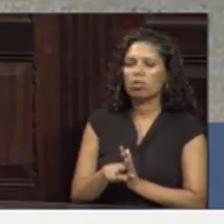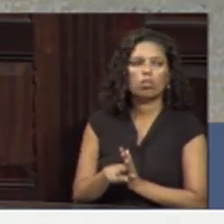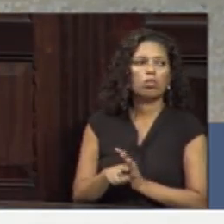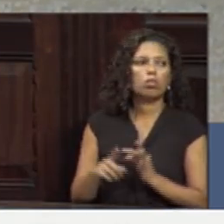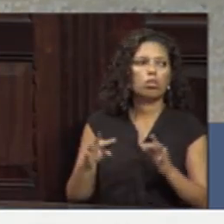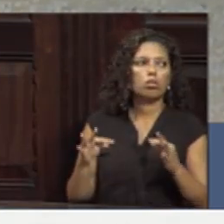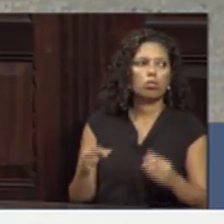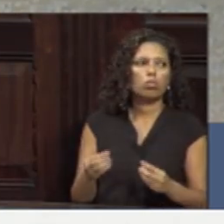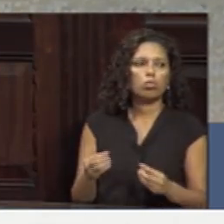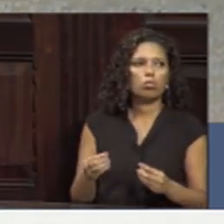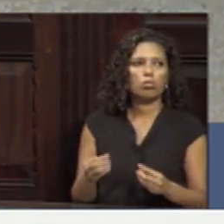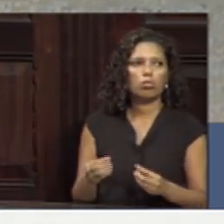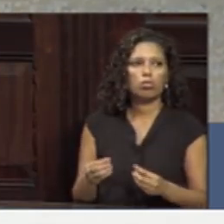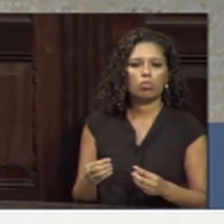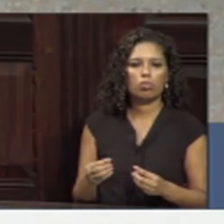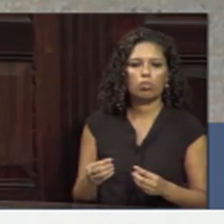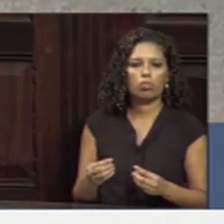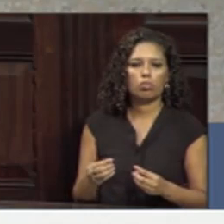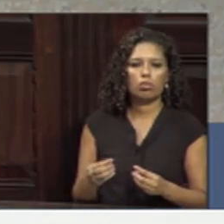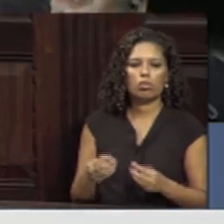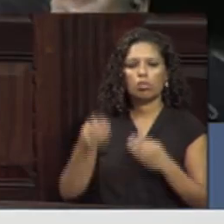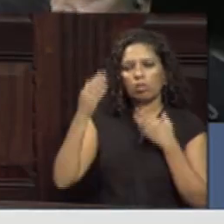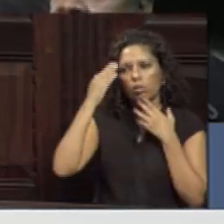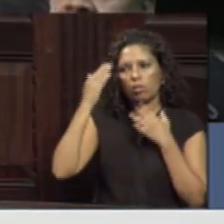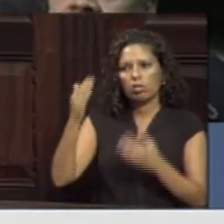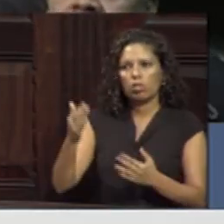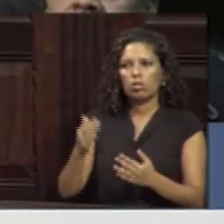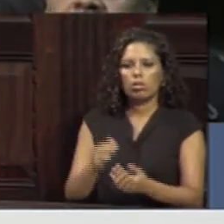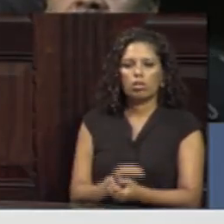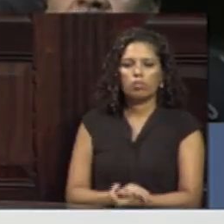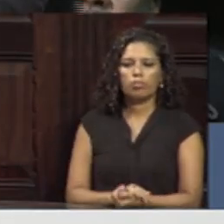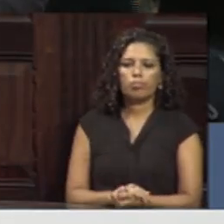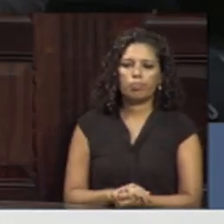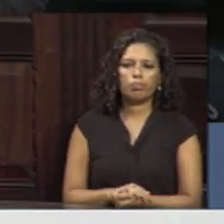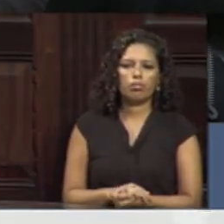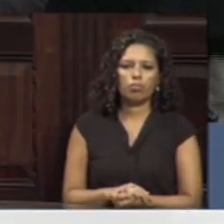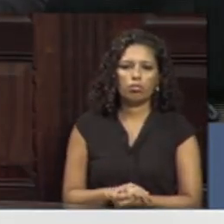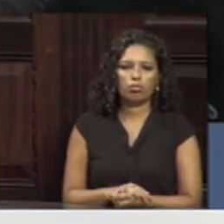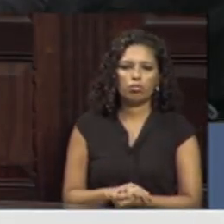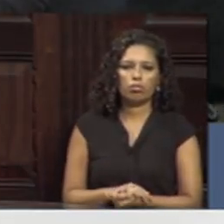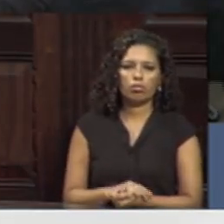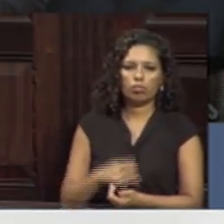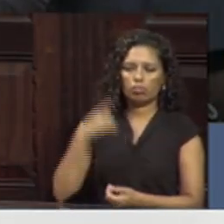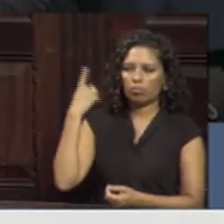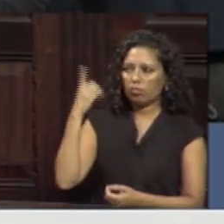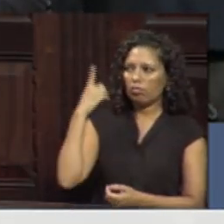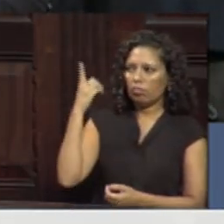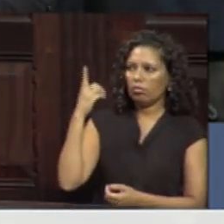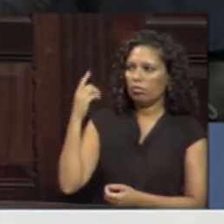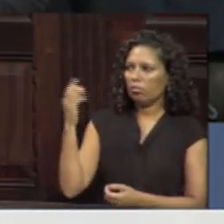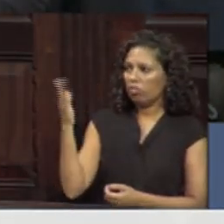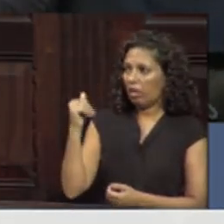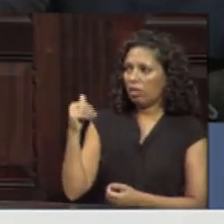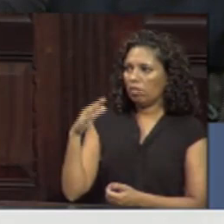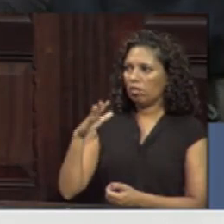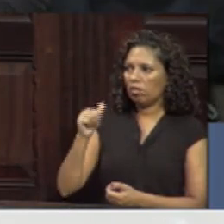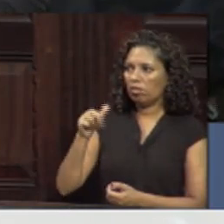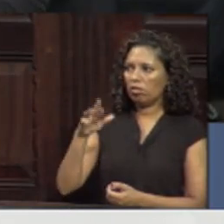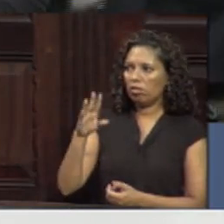questões não podem ser afastadas. Obrigado, presidente. Deputado Carlos Osório.